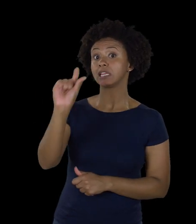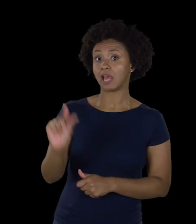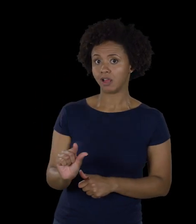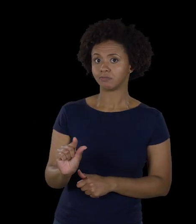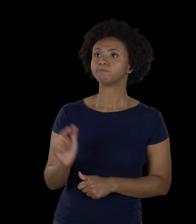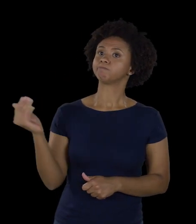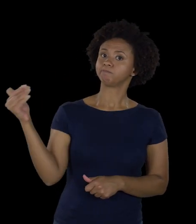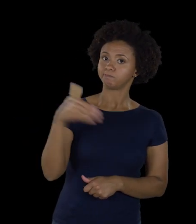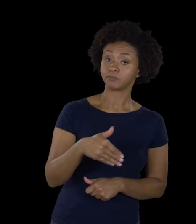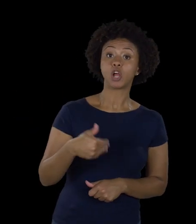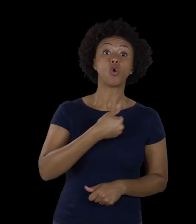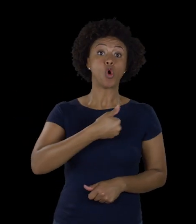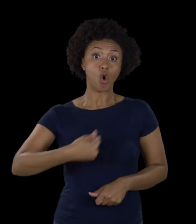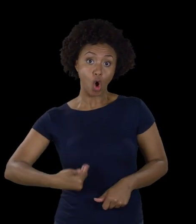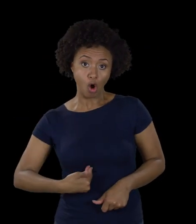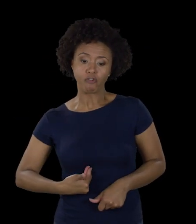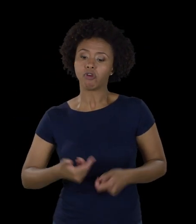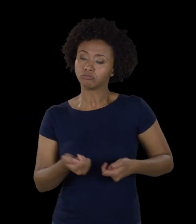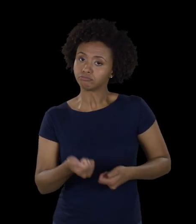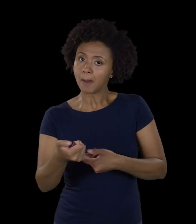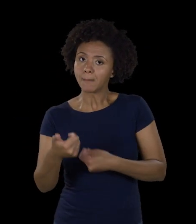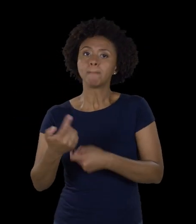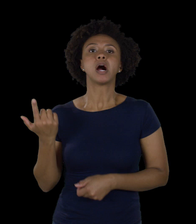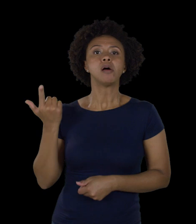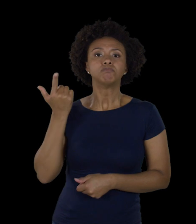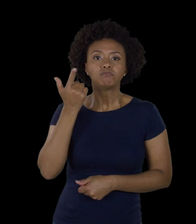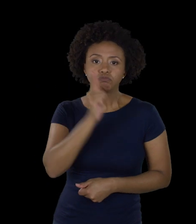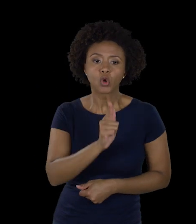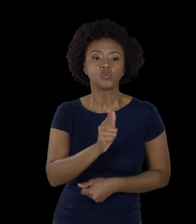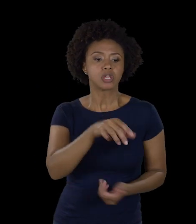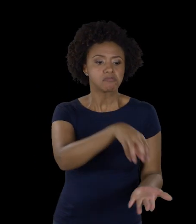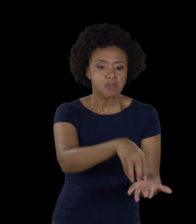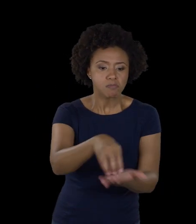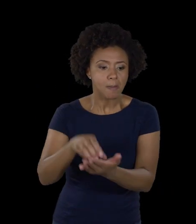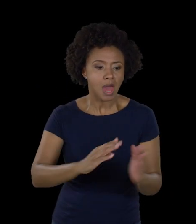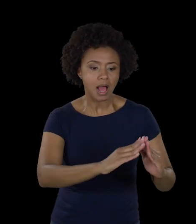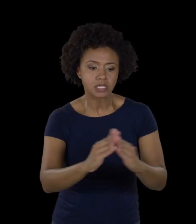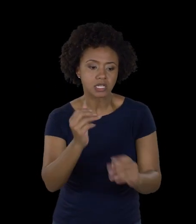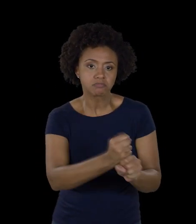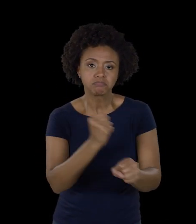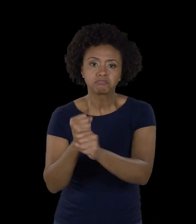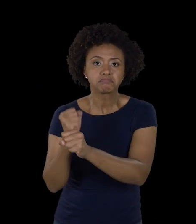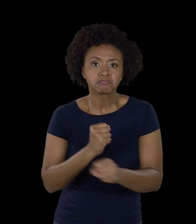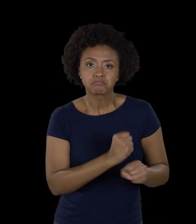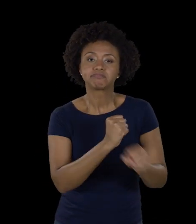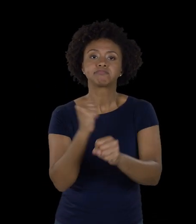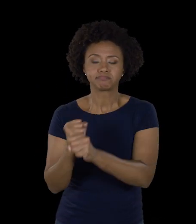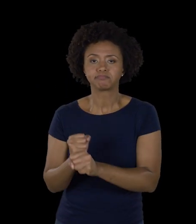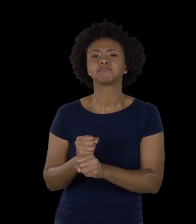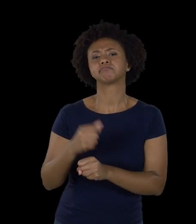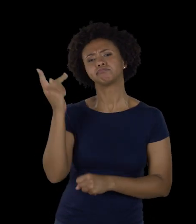italianos, que tinham subsídios do governo para formar núcleos habitacionais aqui no